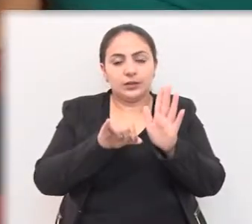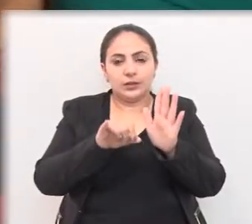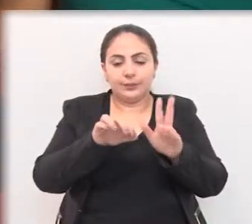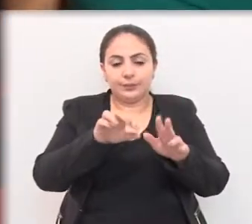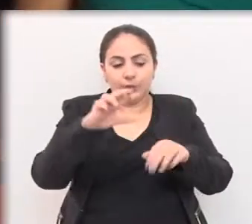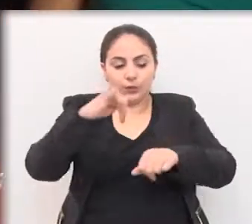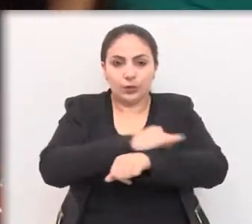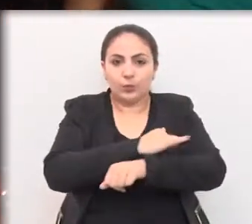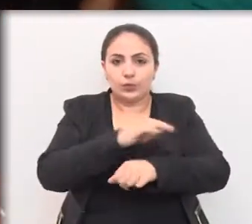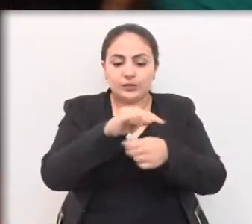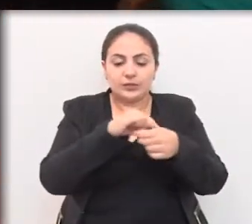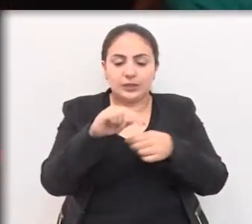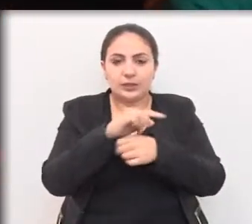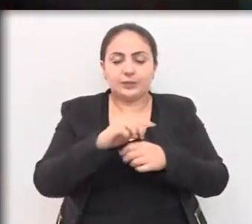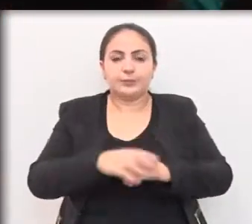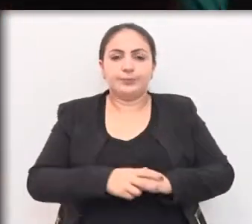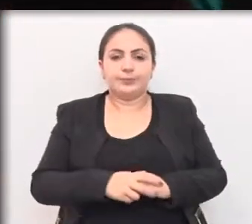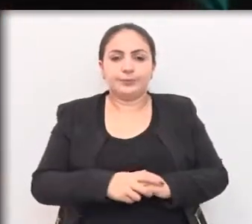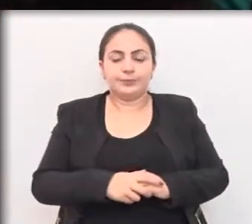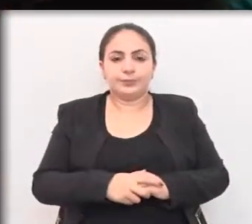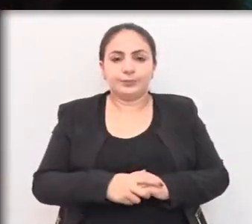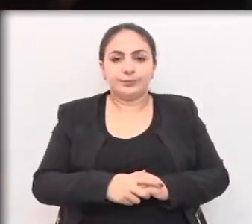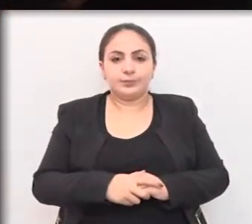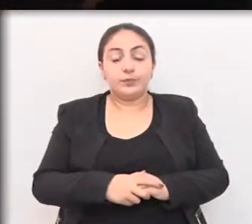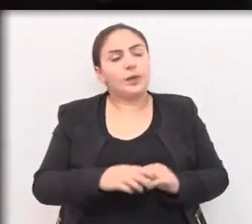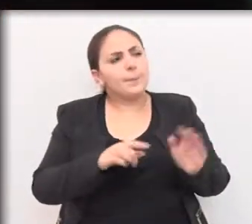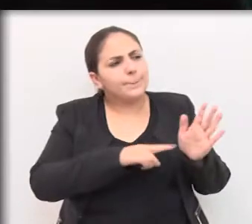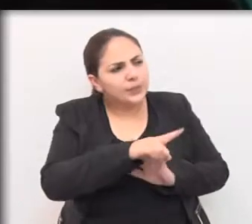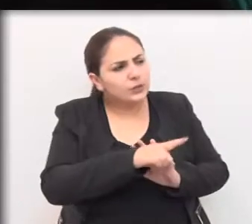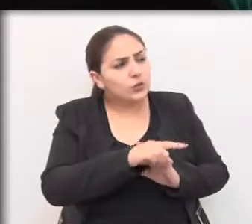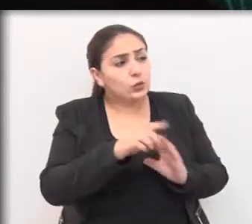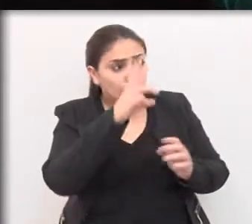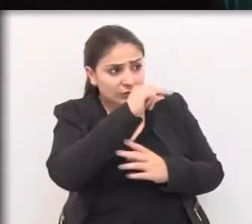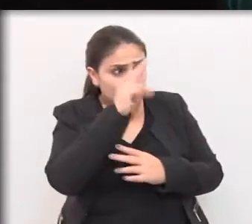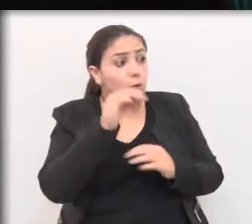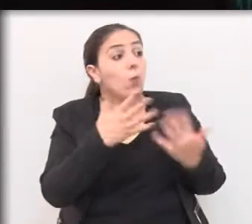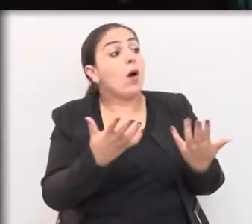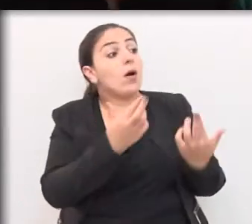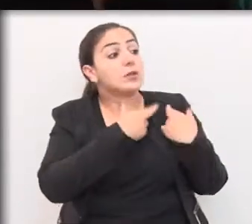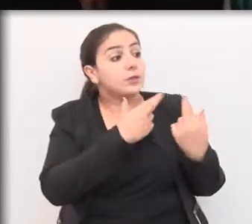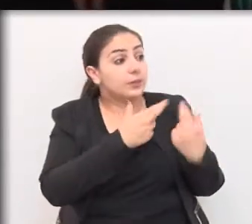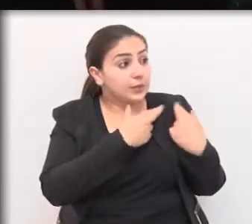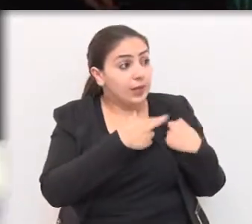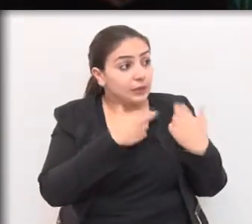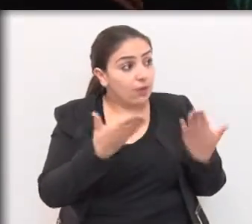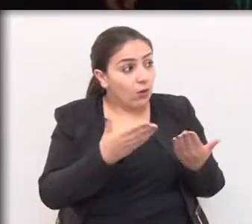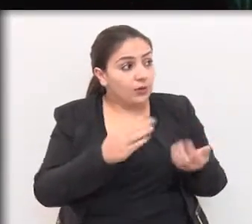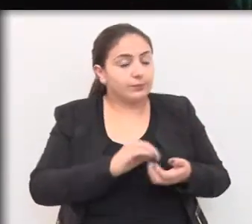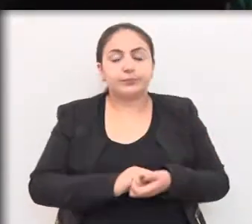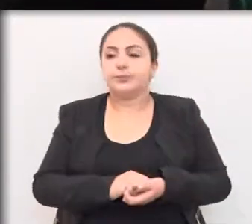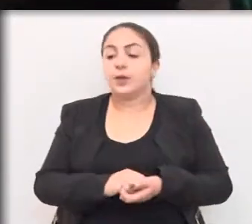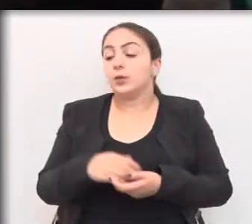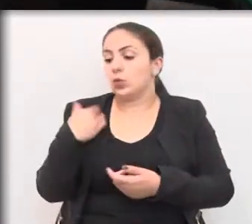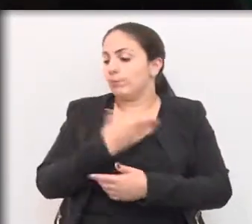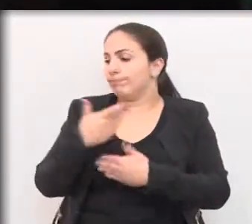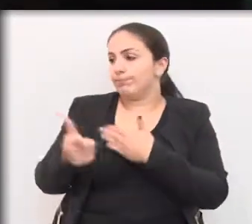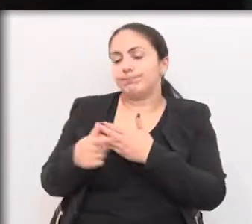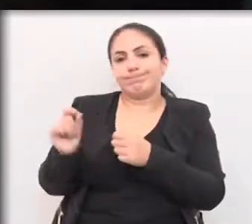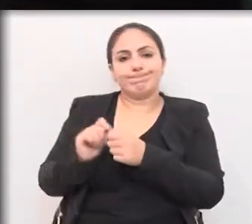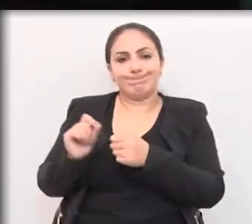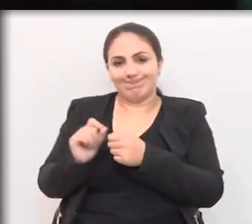que a cidade e a região merecem. Prefeito, no caso do município, quais serão as responsabilidades a partir de agora? Não, a nossa parte